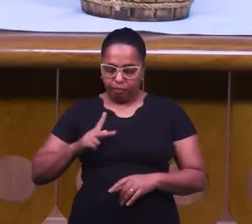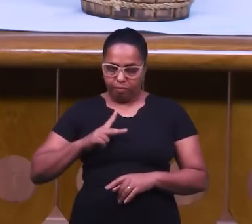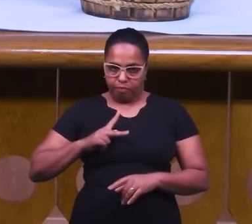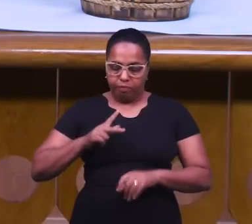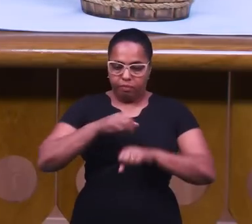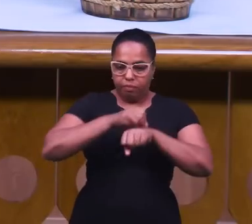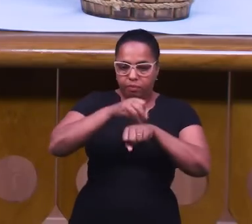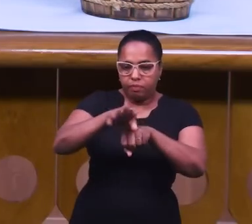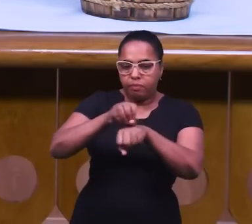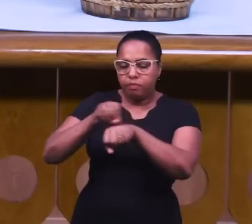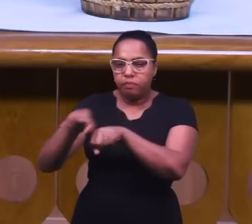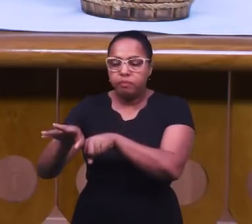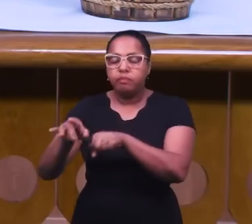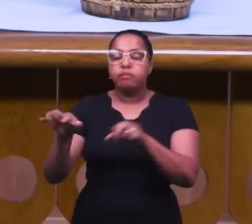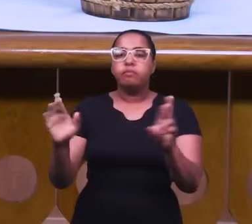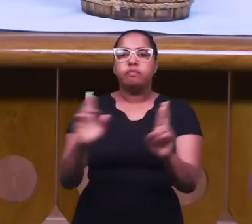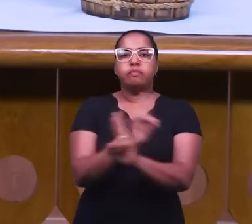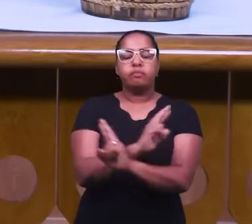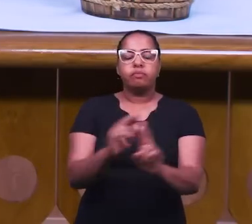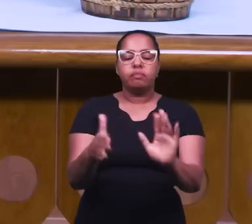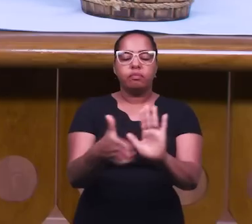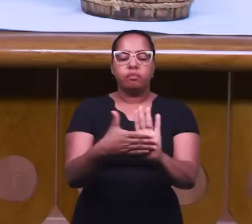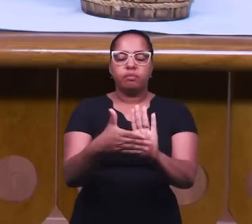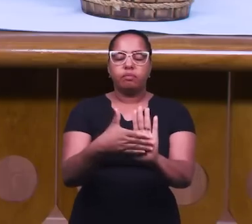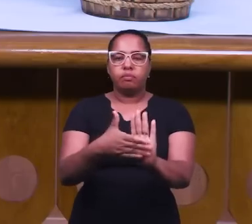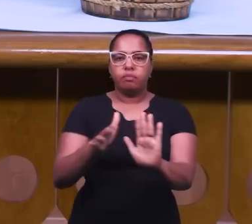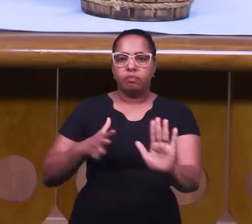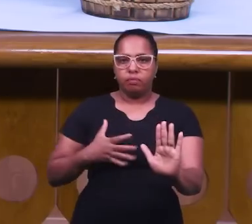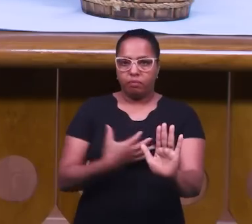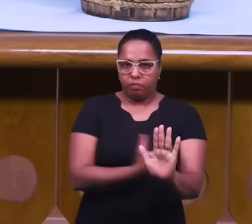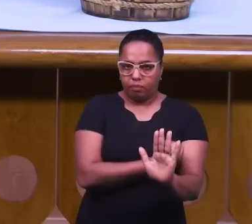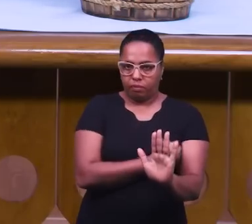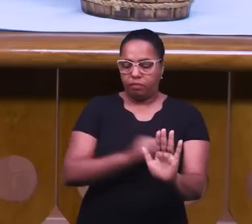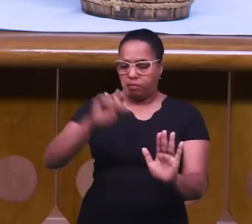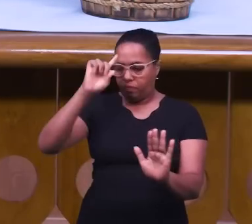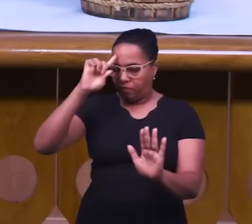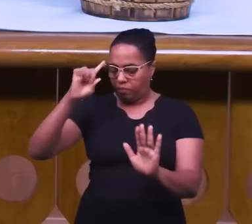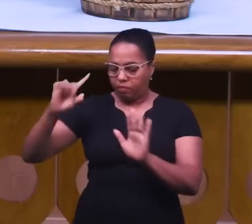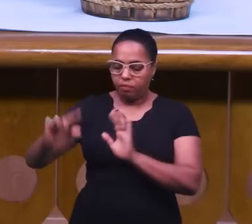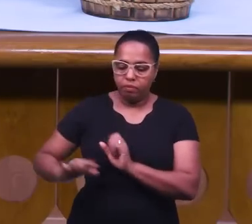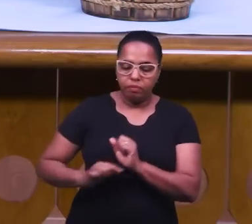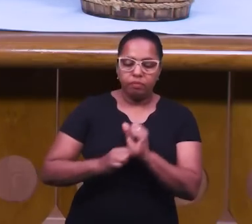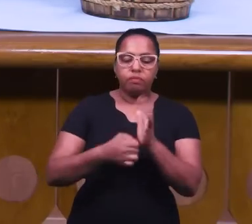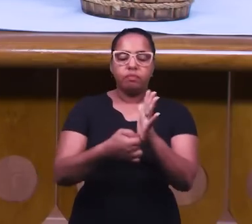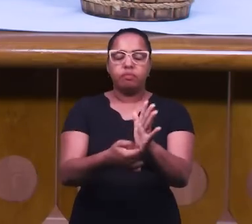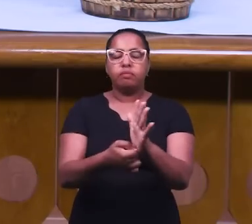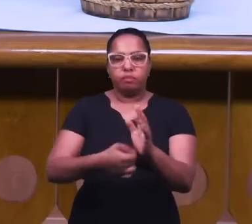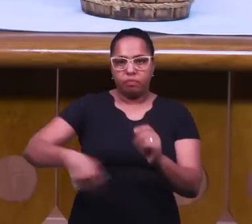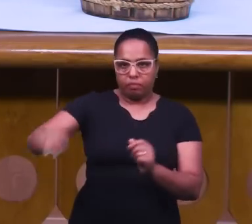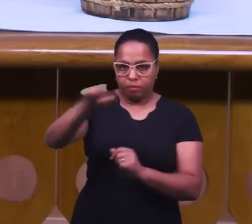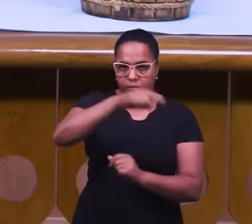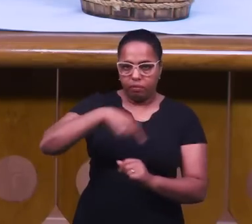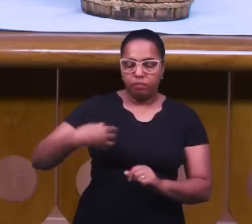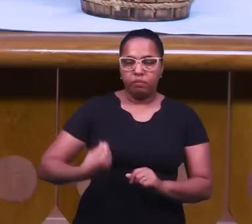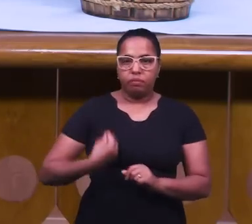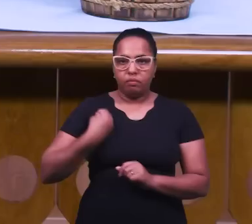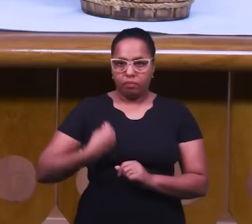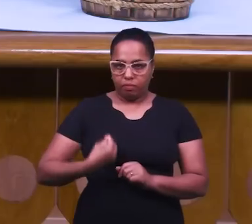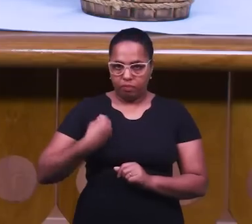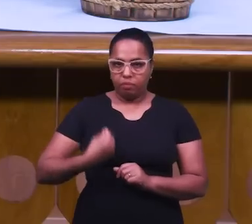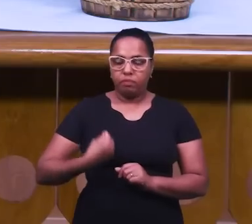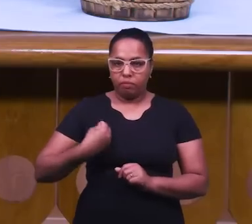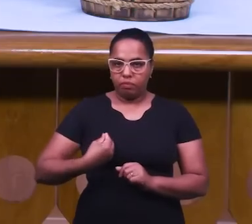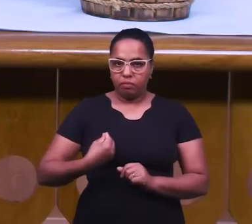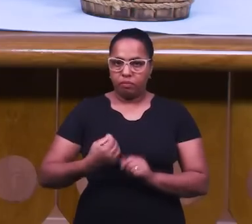porque ele fala a respeito de um projeto de salvação que Deus trouxe para nós, que o Senhor Jesus trouxe para